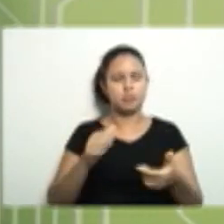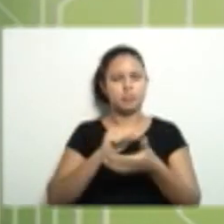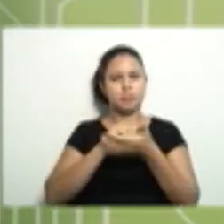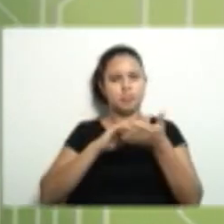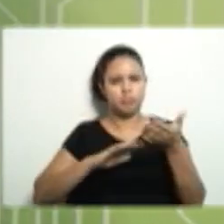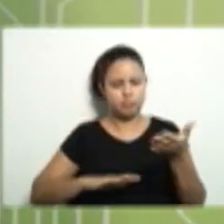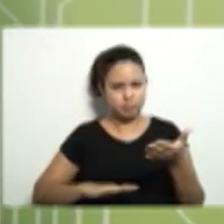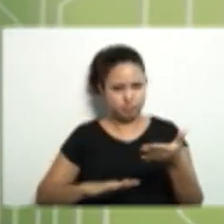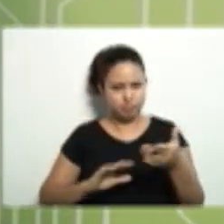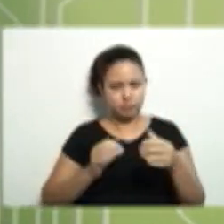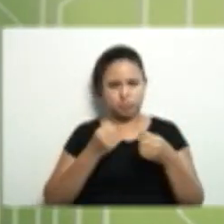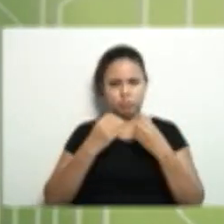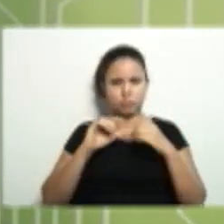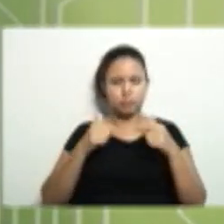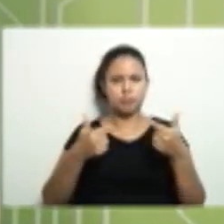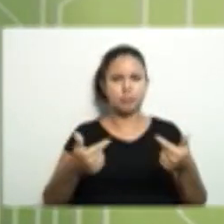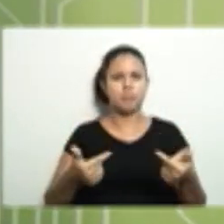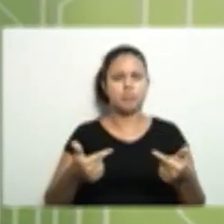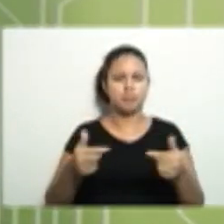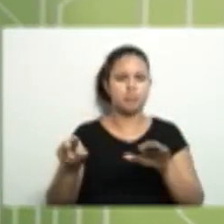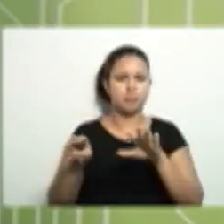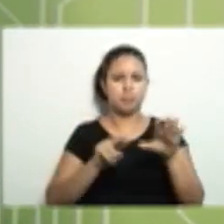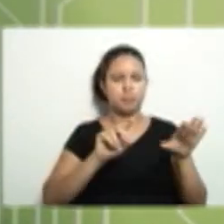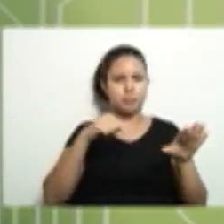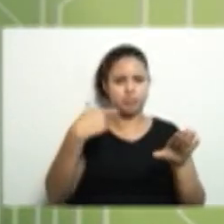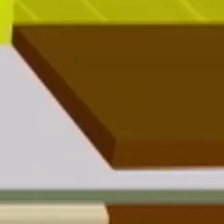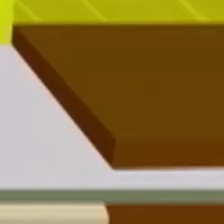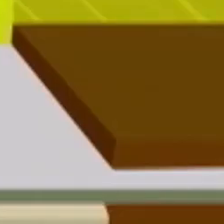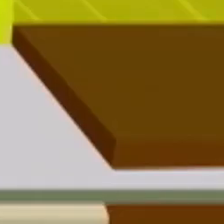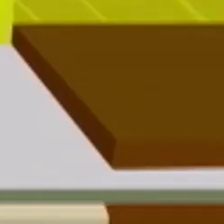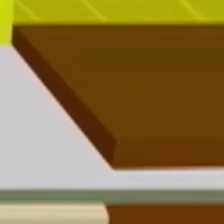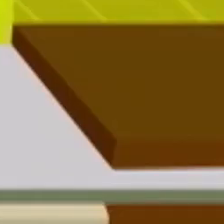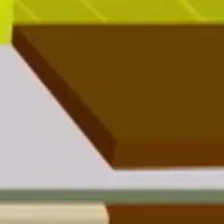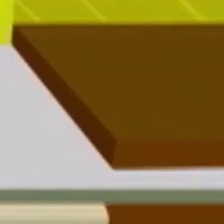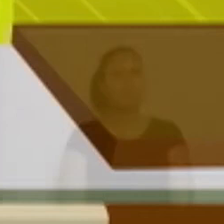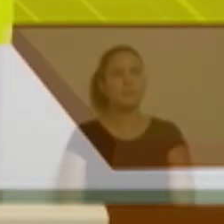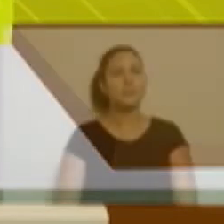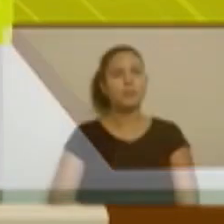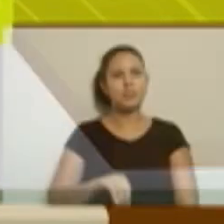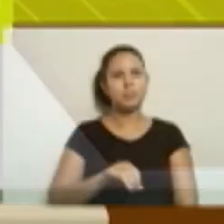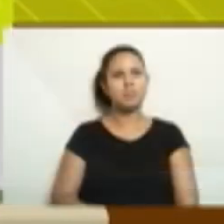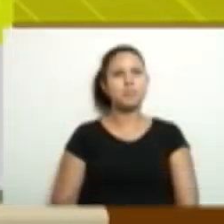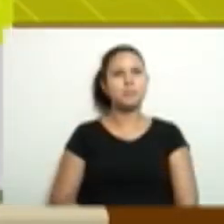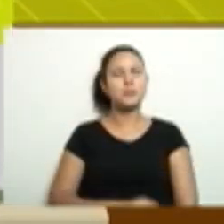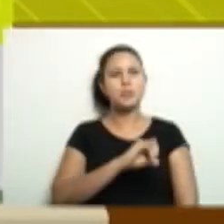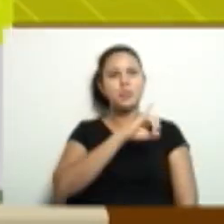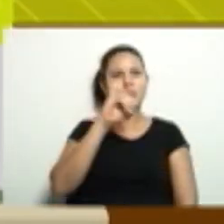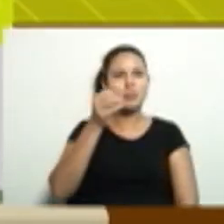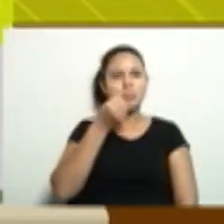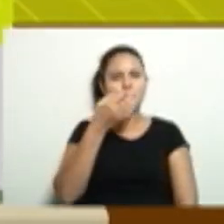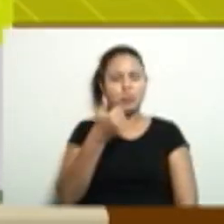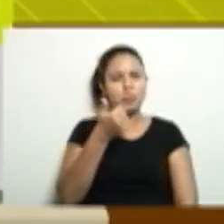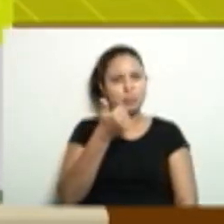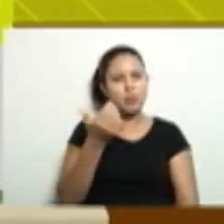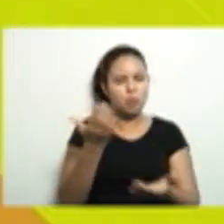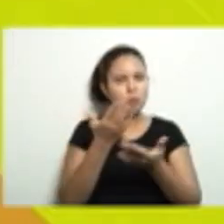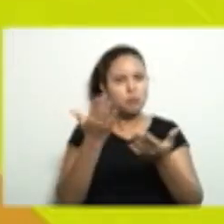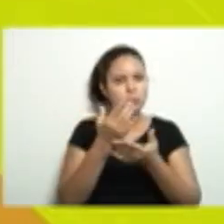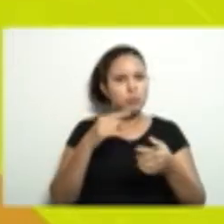boa sorte no estudo para a prova e até semana que vem. E aí, Rai? Na aula de hoje, você tirou suas